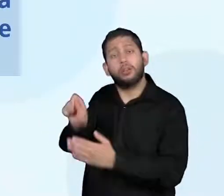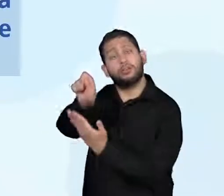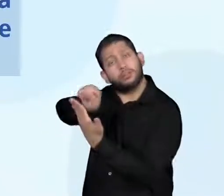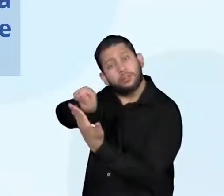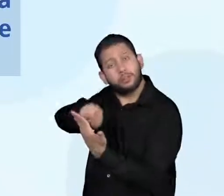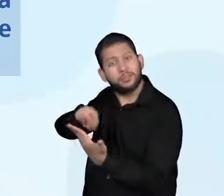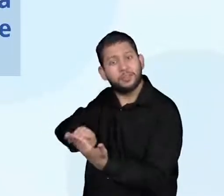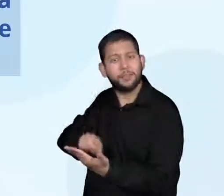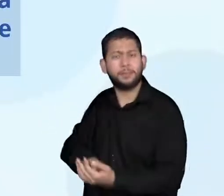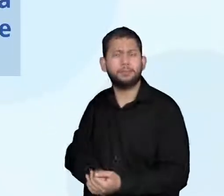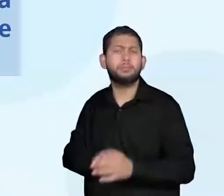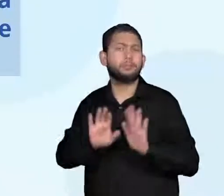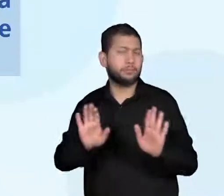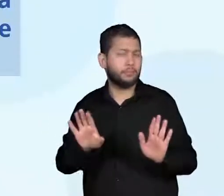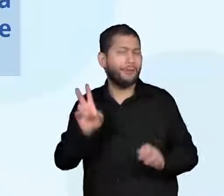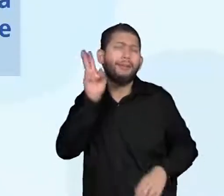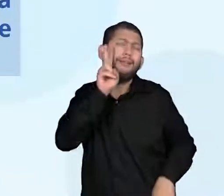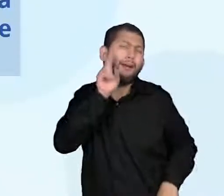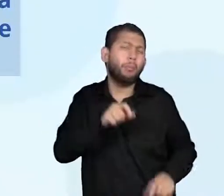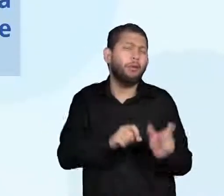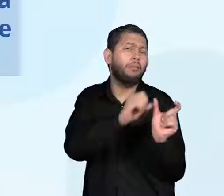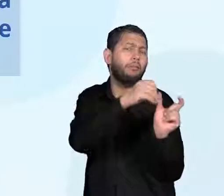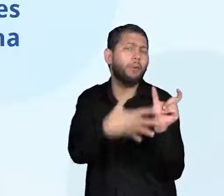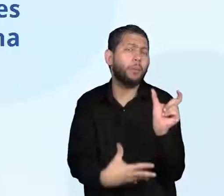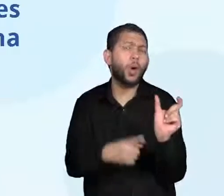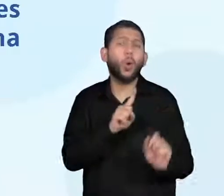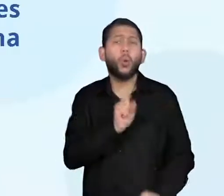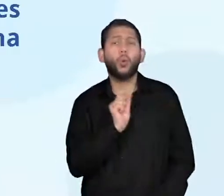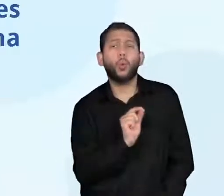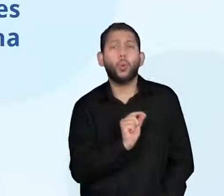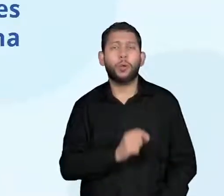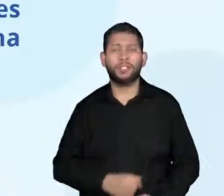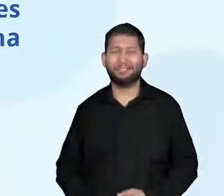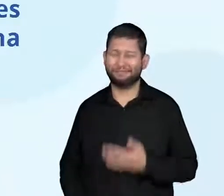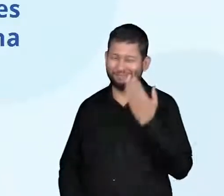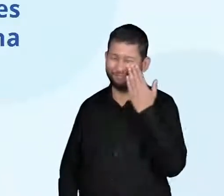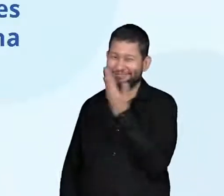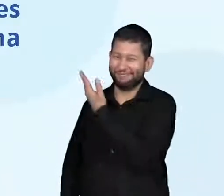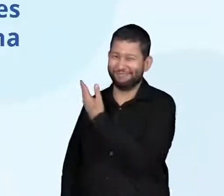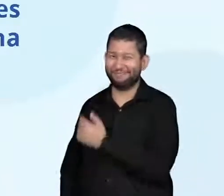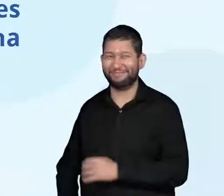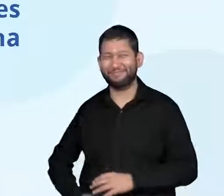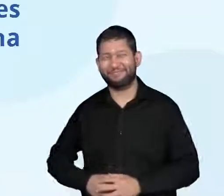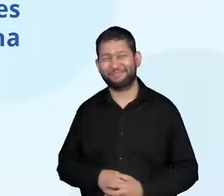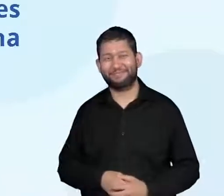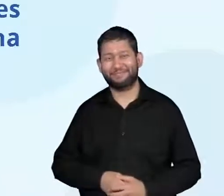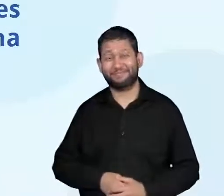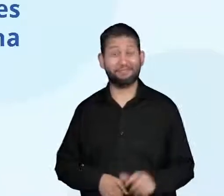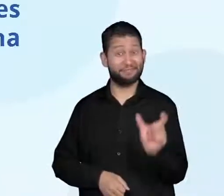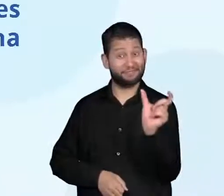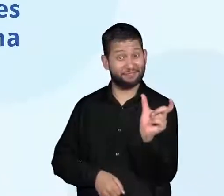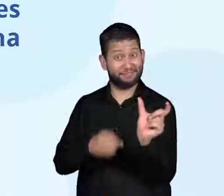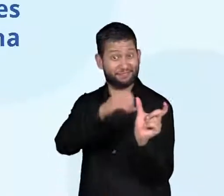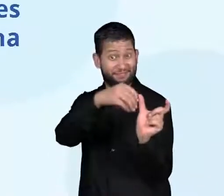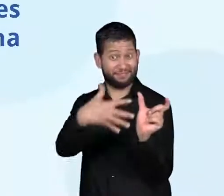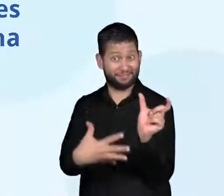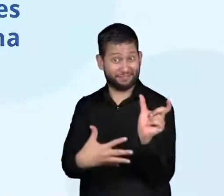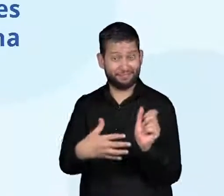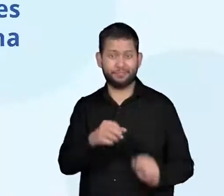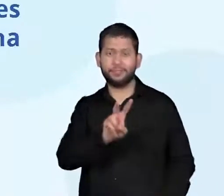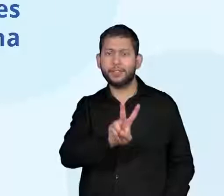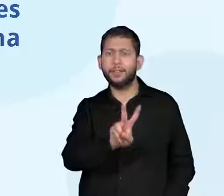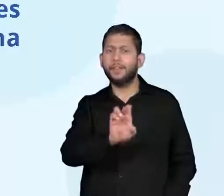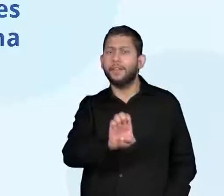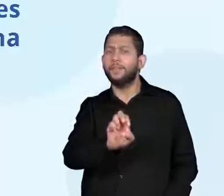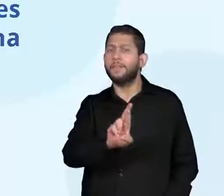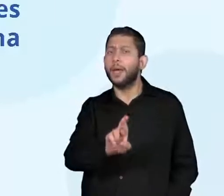é verbete? Vem aqui na tela comigo, vamos lá, continuar. O que é um verbete?